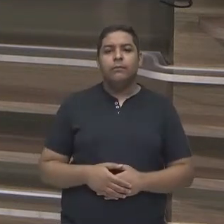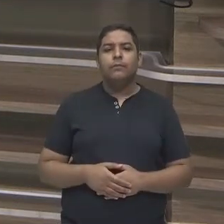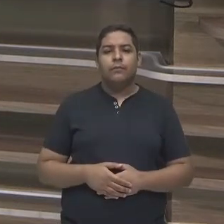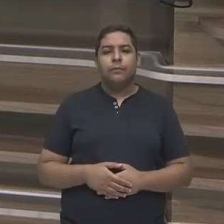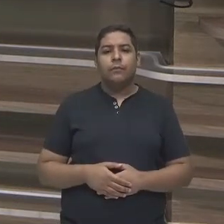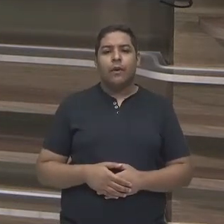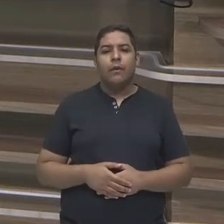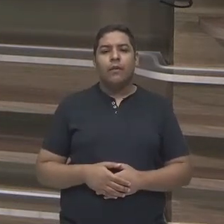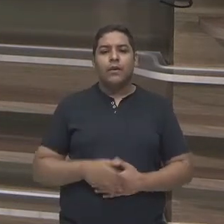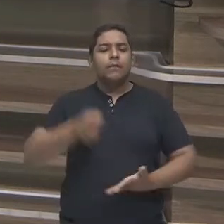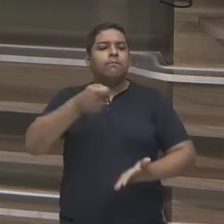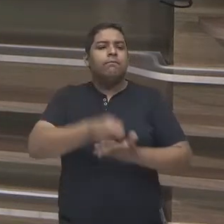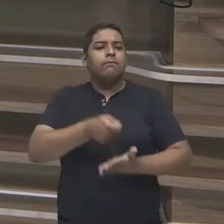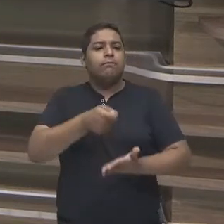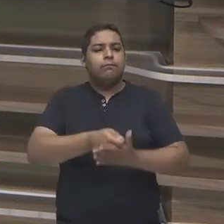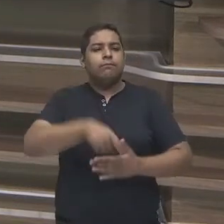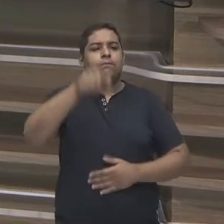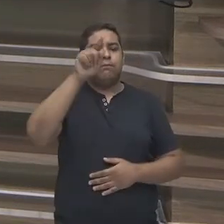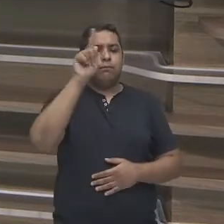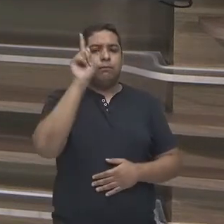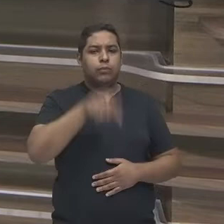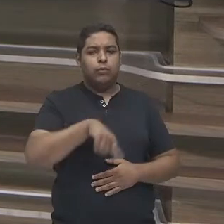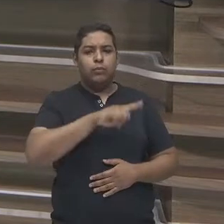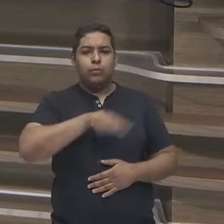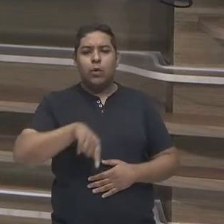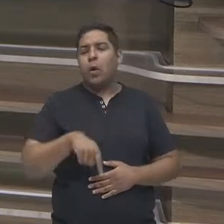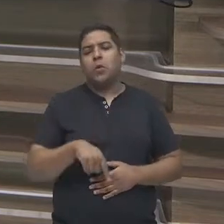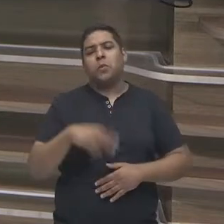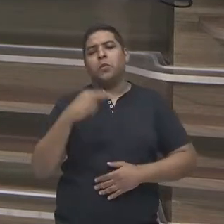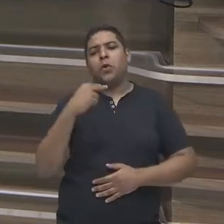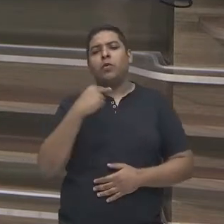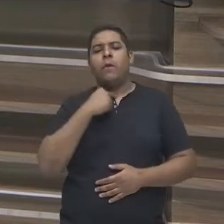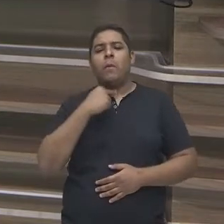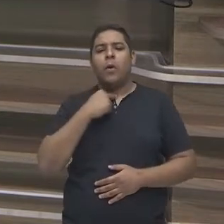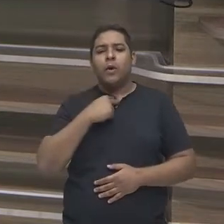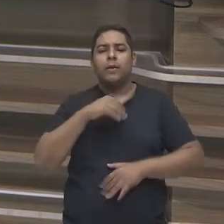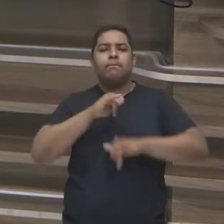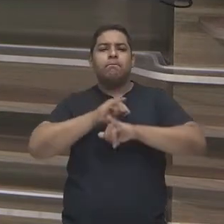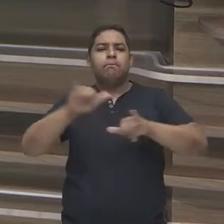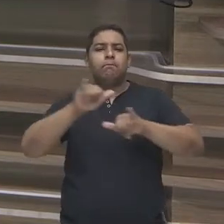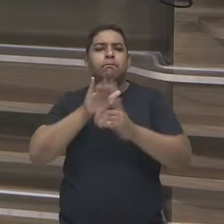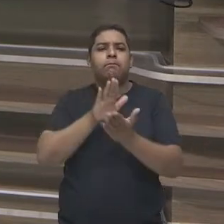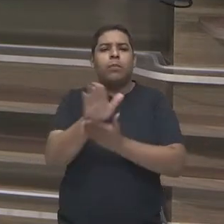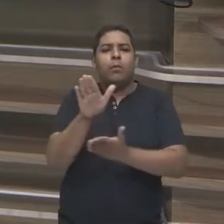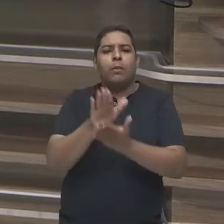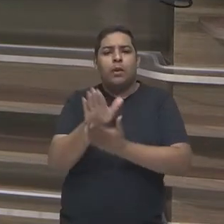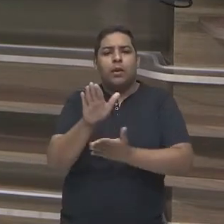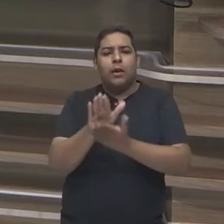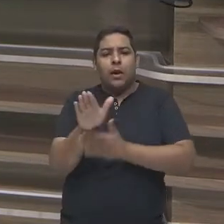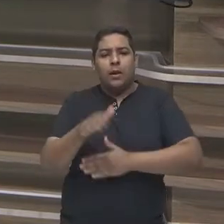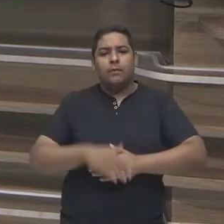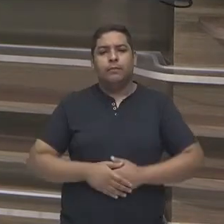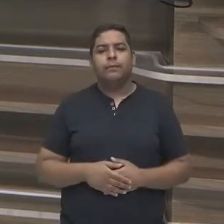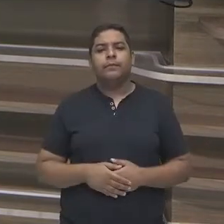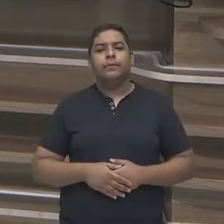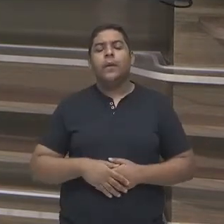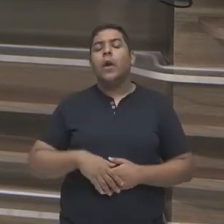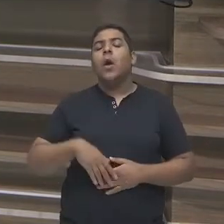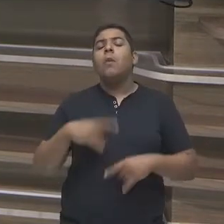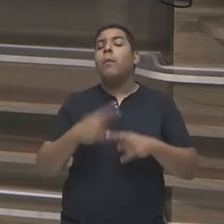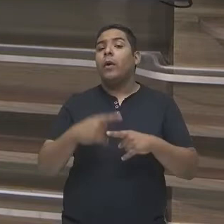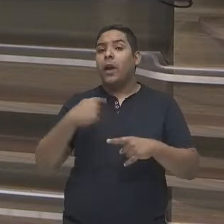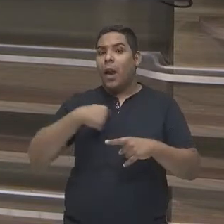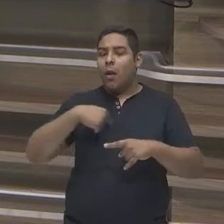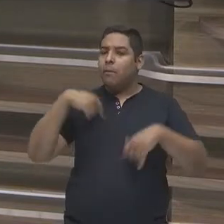ser punida. Essa pessoa não vai poder publicar. Por quê? Porque eu vou precisar da propaganda